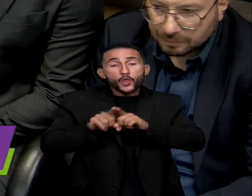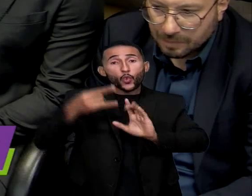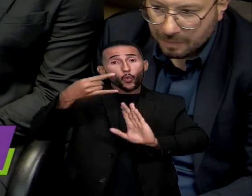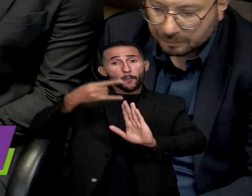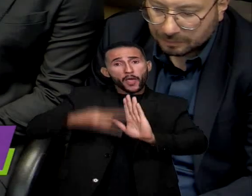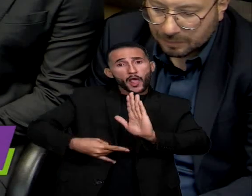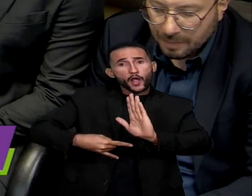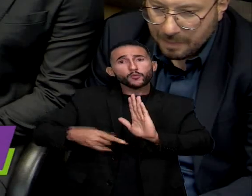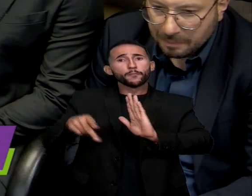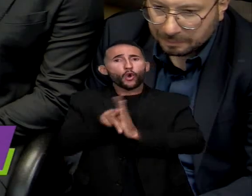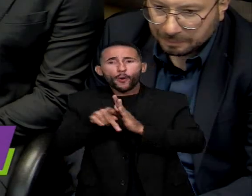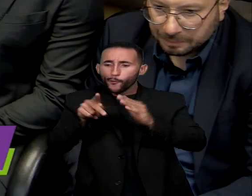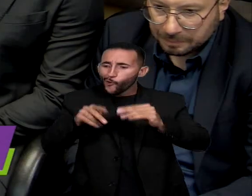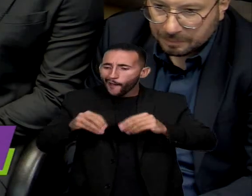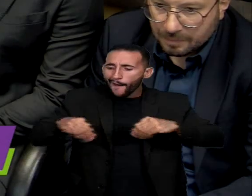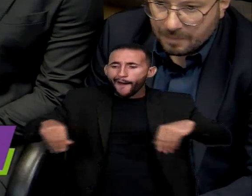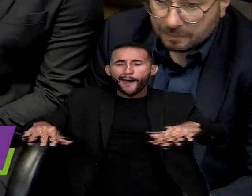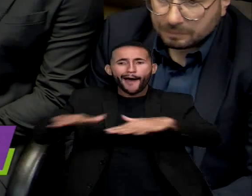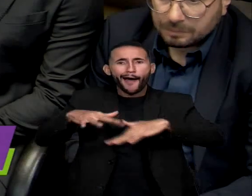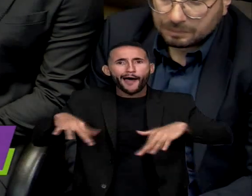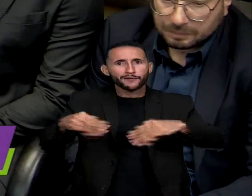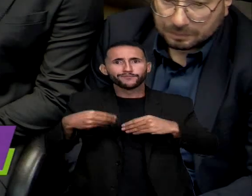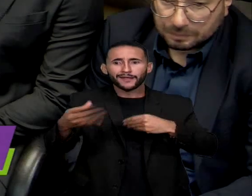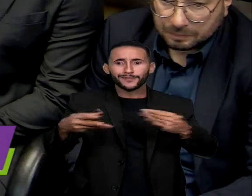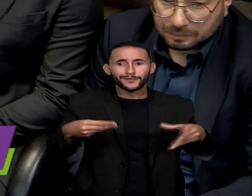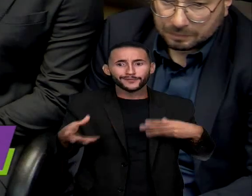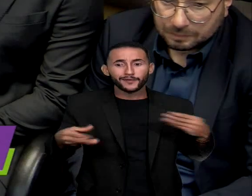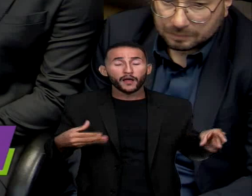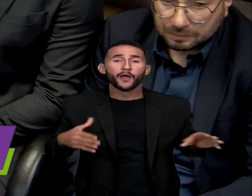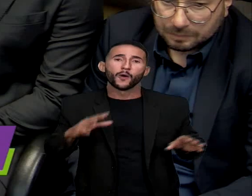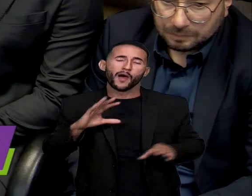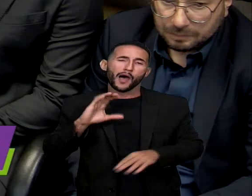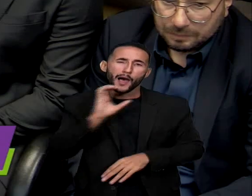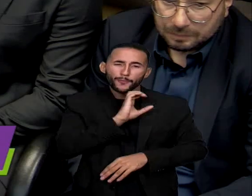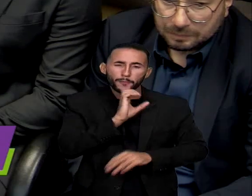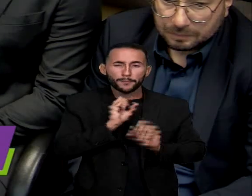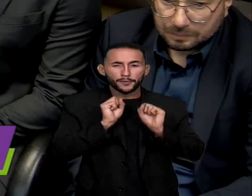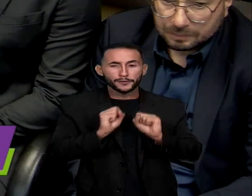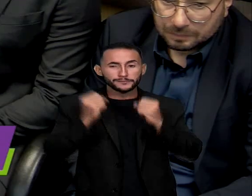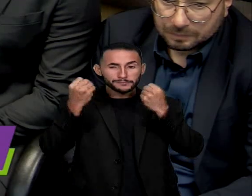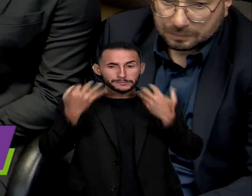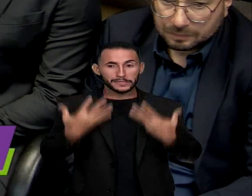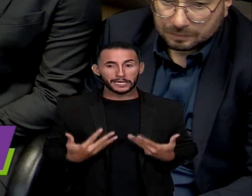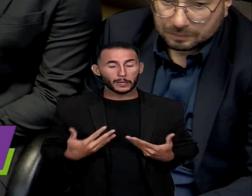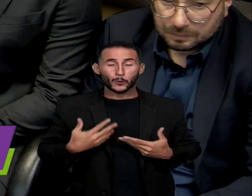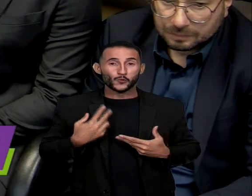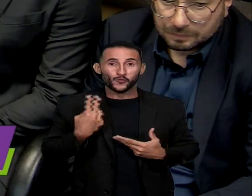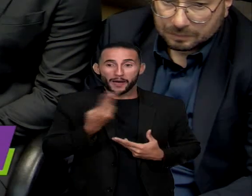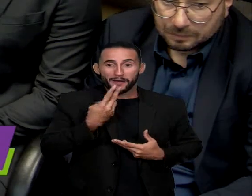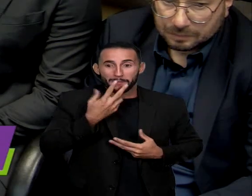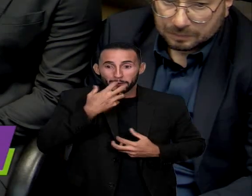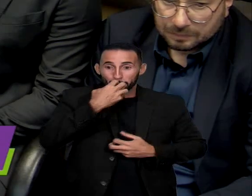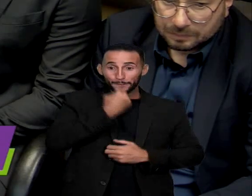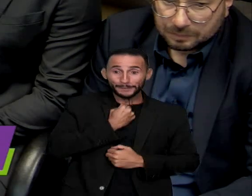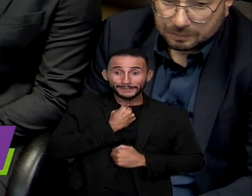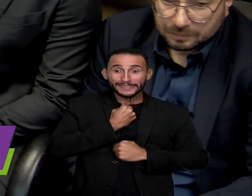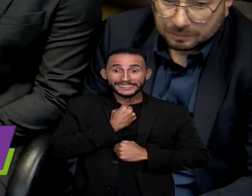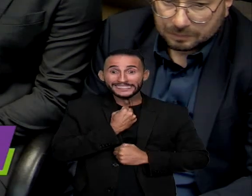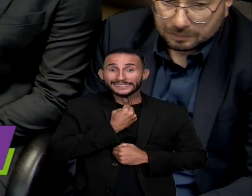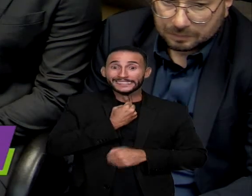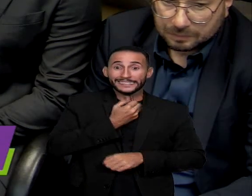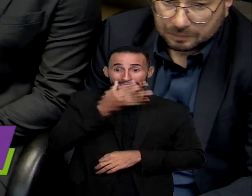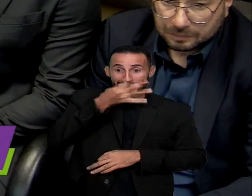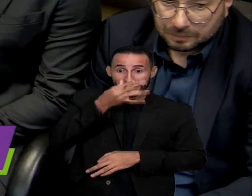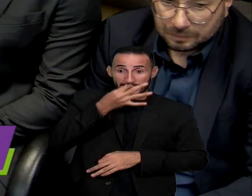Habitacional né E uma delas eu já posso aqui rapidamente eu não consigo guardar tudo né mas é